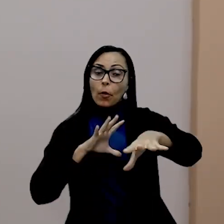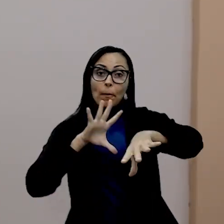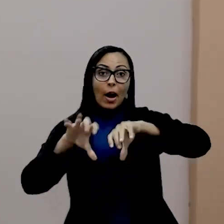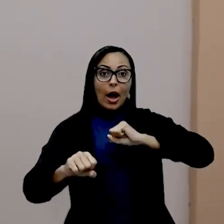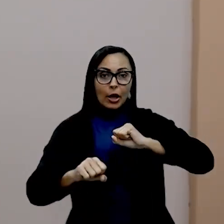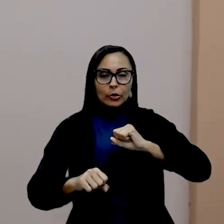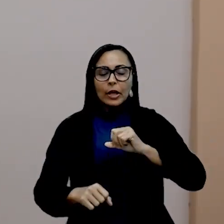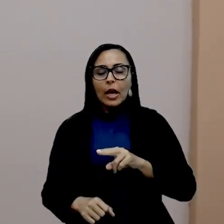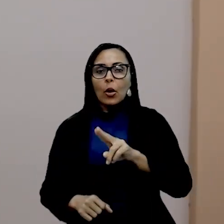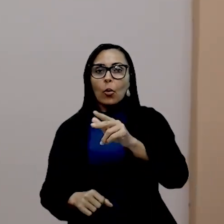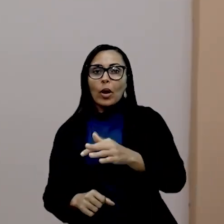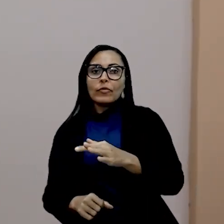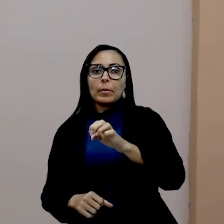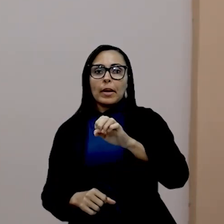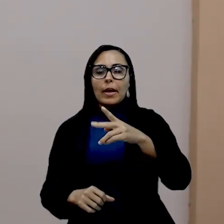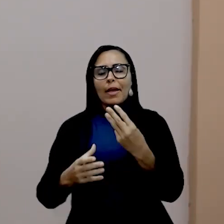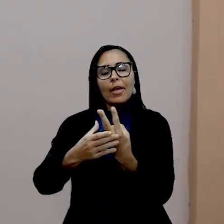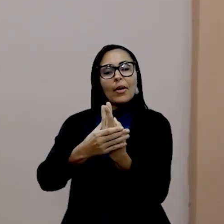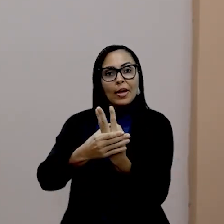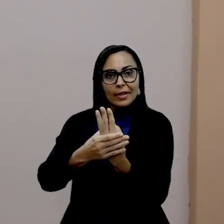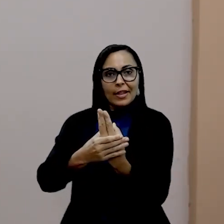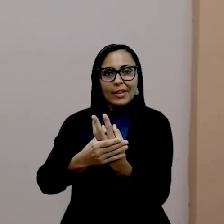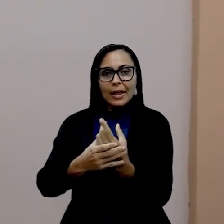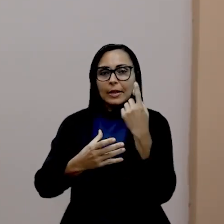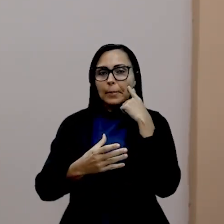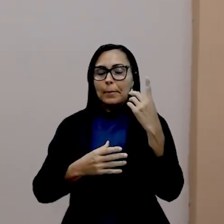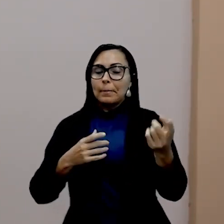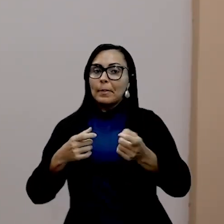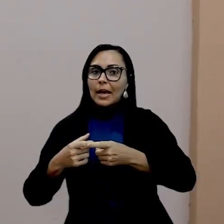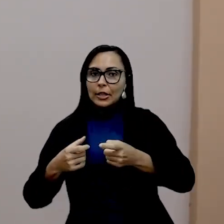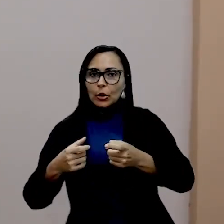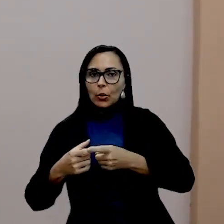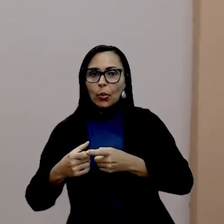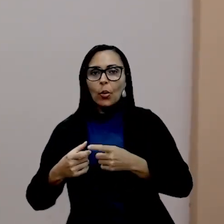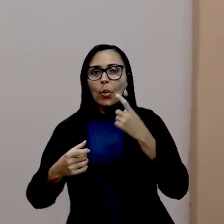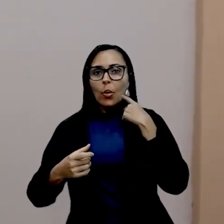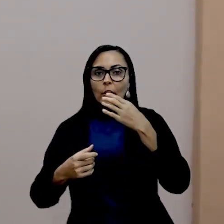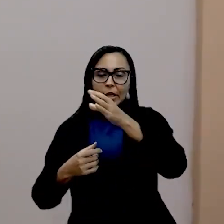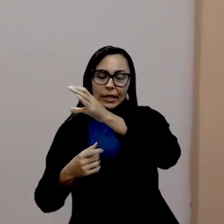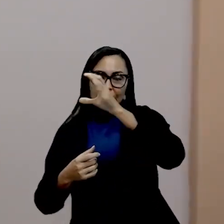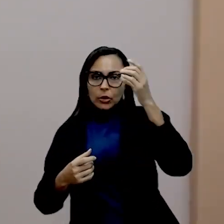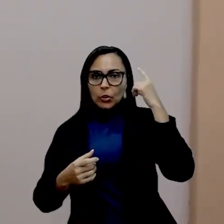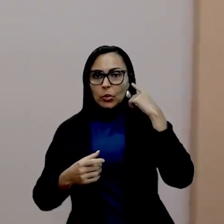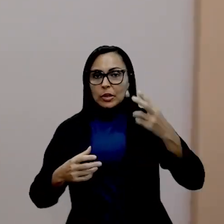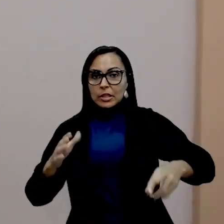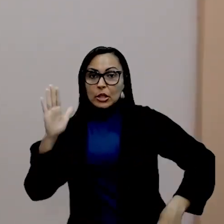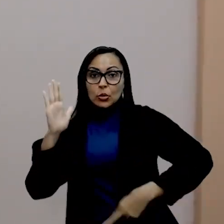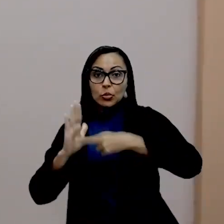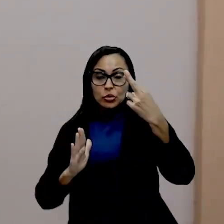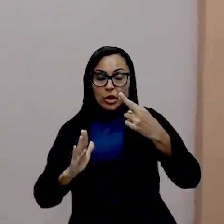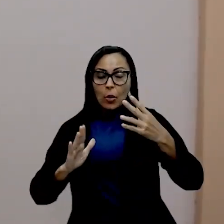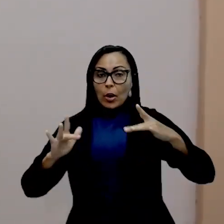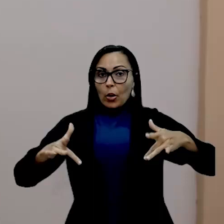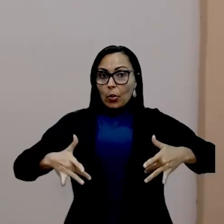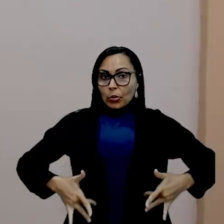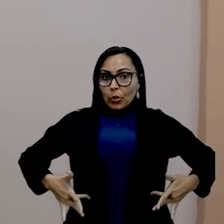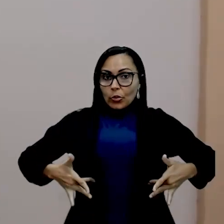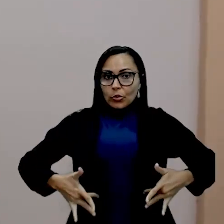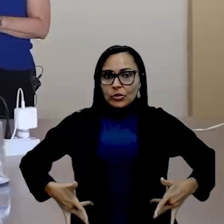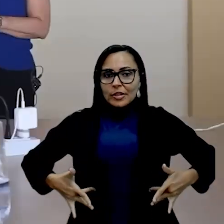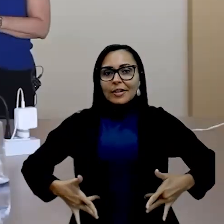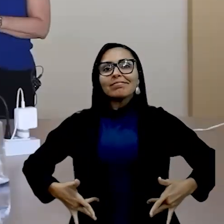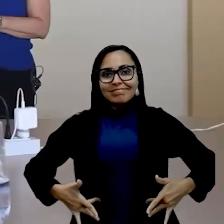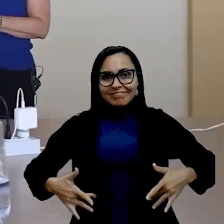da Sociedade Brasileira de Urologia, médico clínico e cirurgião em urologia e